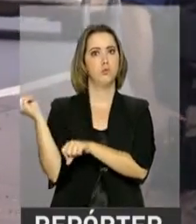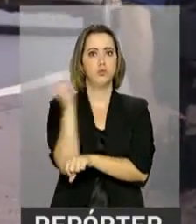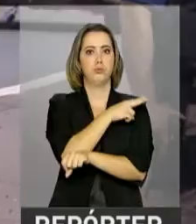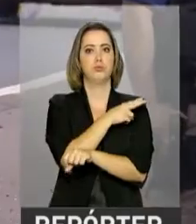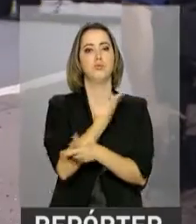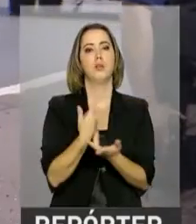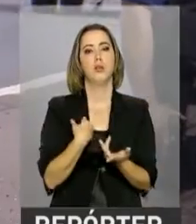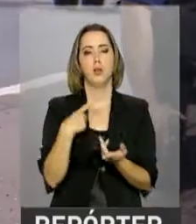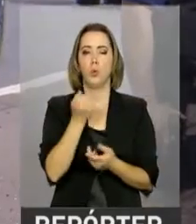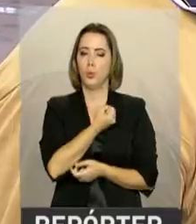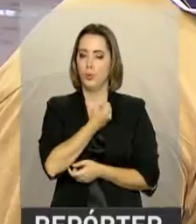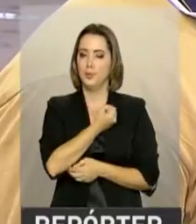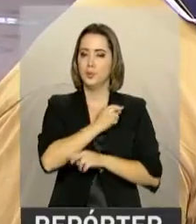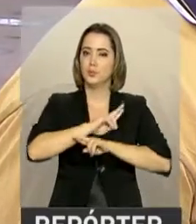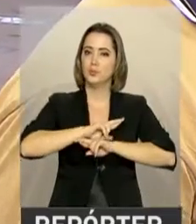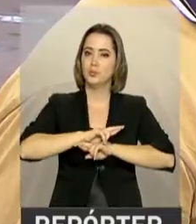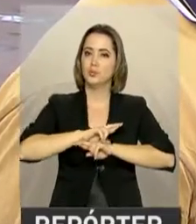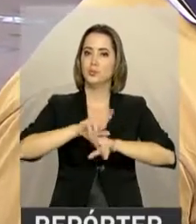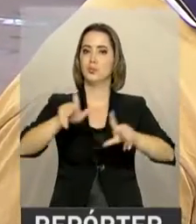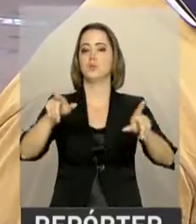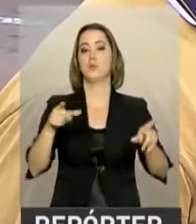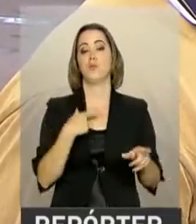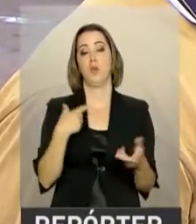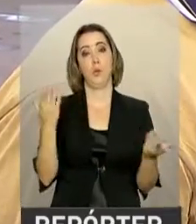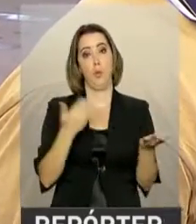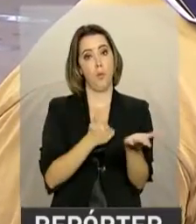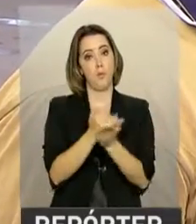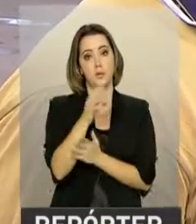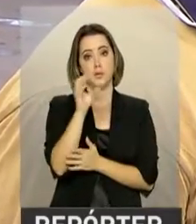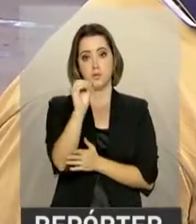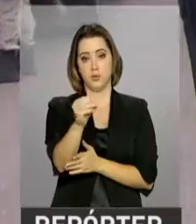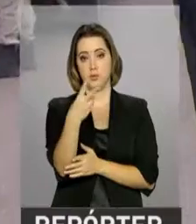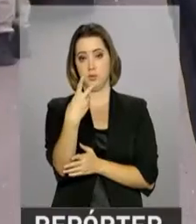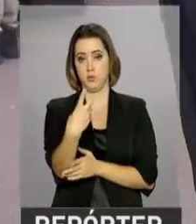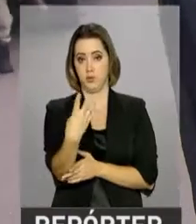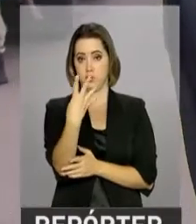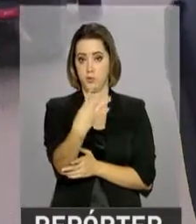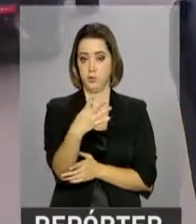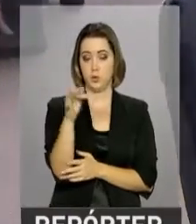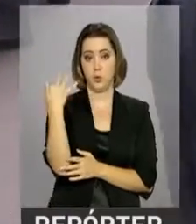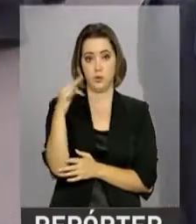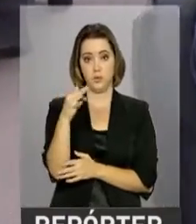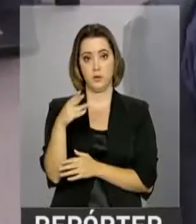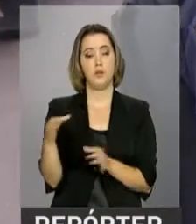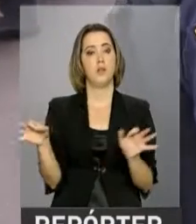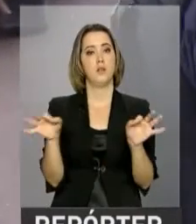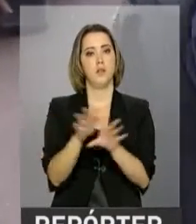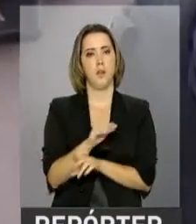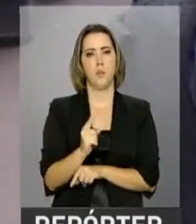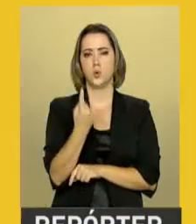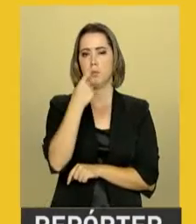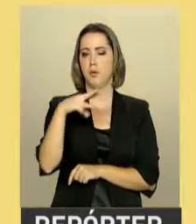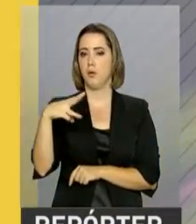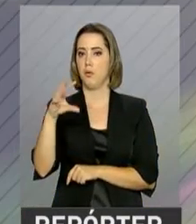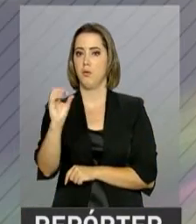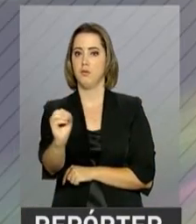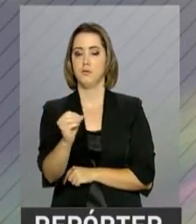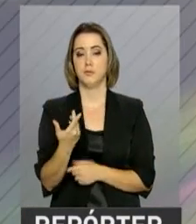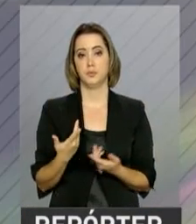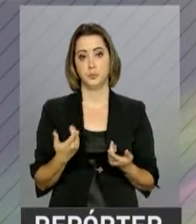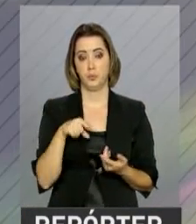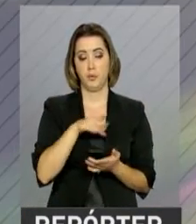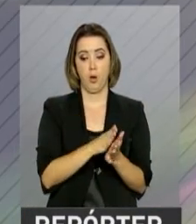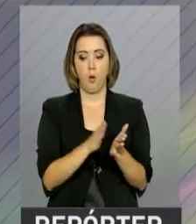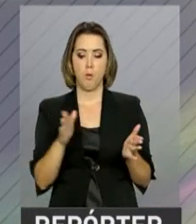números da operação carnaval que começou à zero hora do dia 24 de fevereiro e terminou à meia noite do dia 1º de março durante a operação